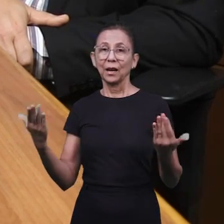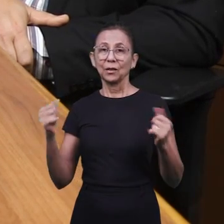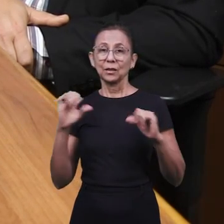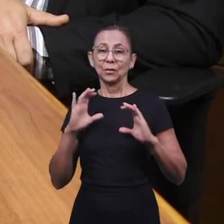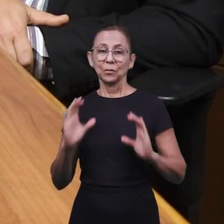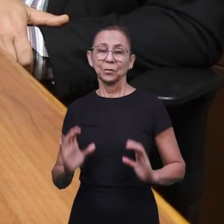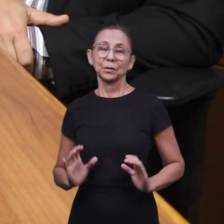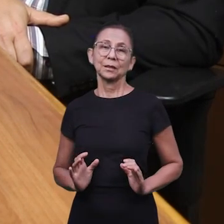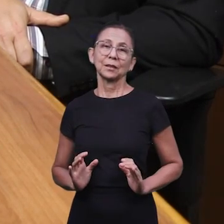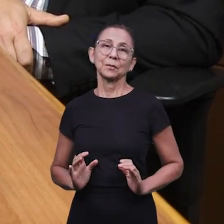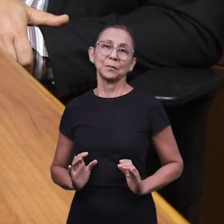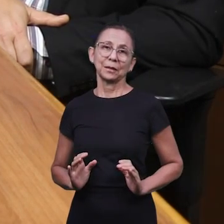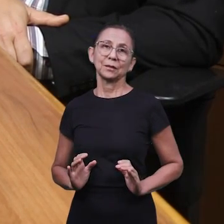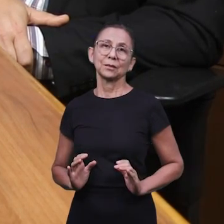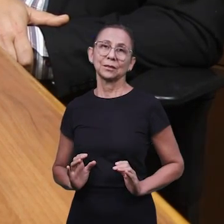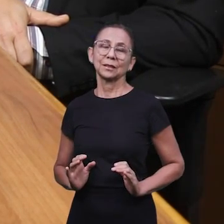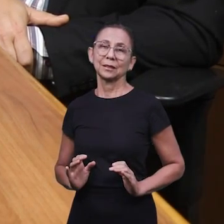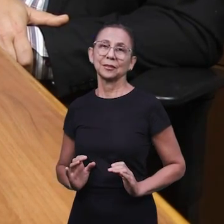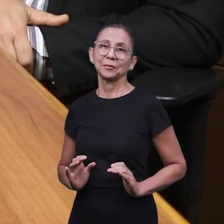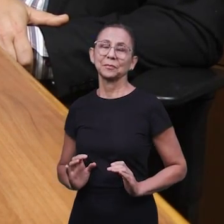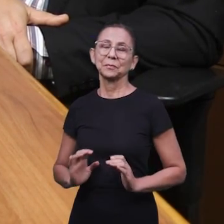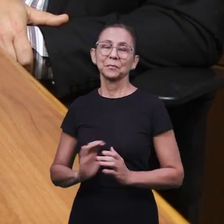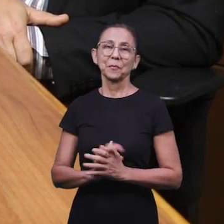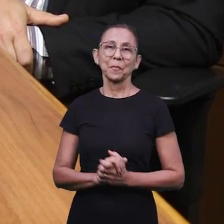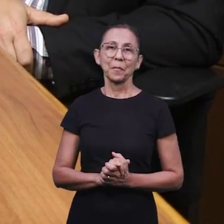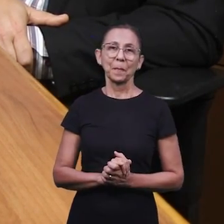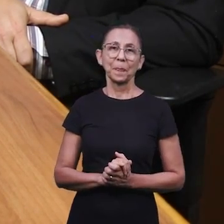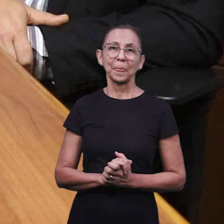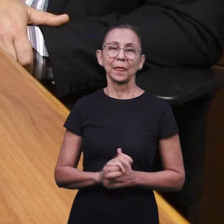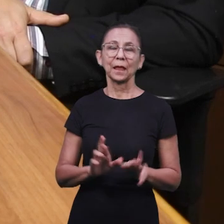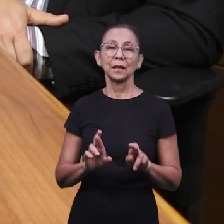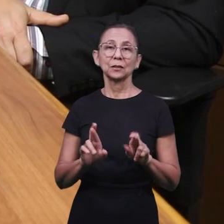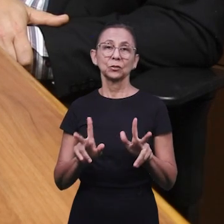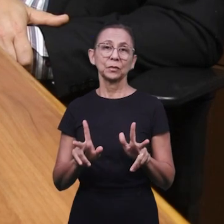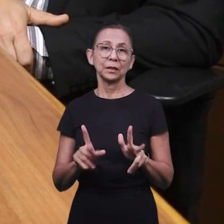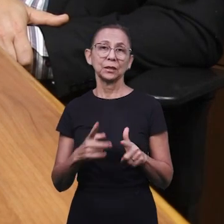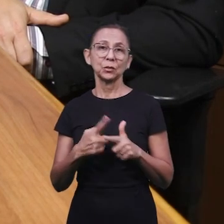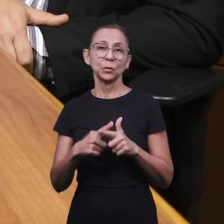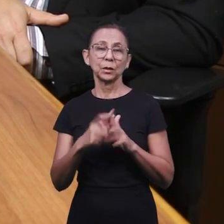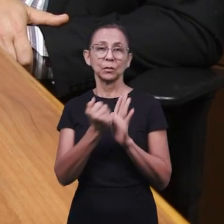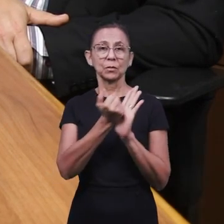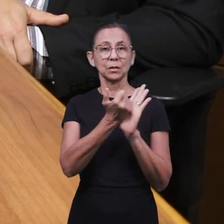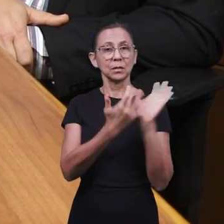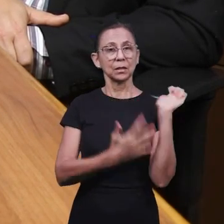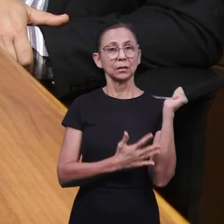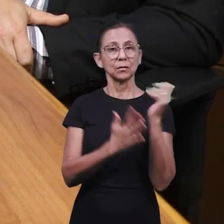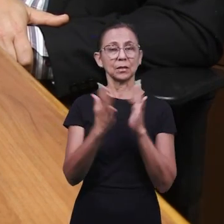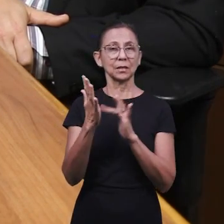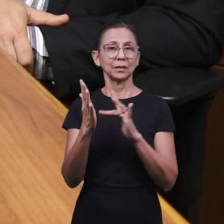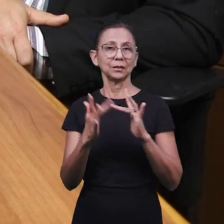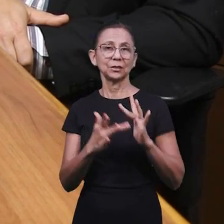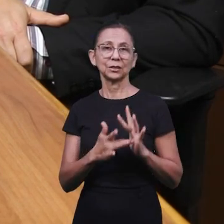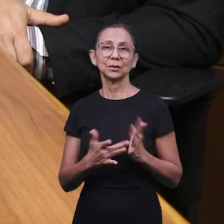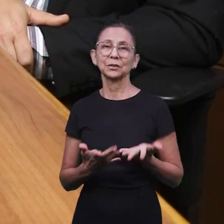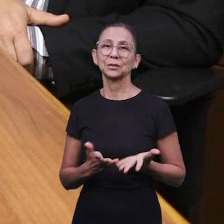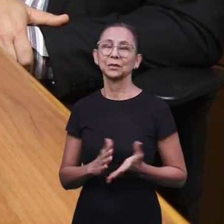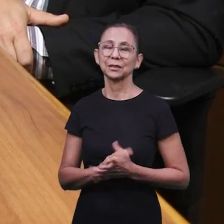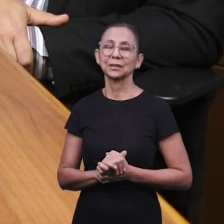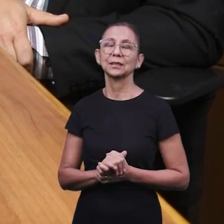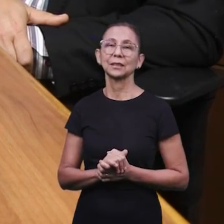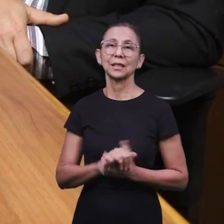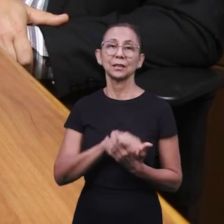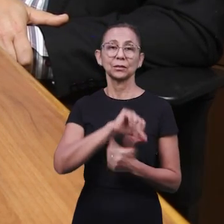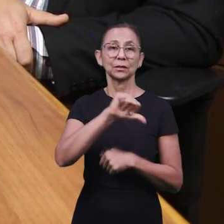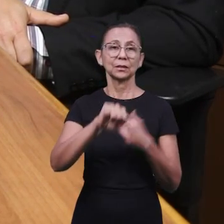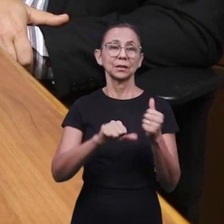foram transmitidos a mim, a você, a todos, pelo sangue de Jesus. Então, nós passamos a gostar da Bíblia.